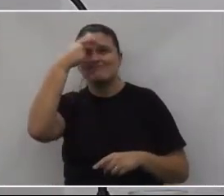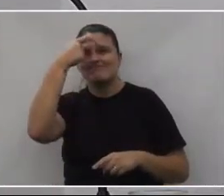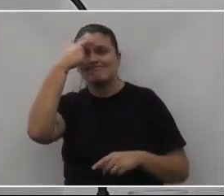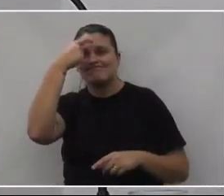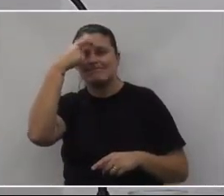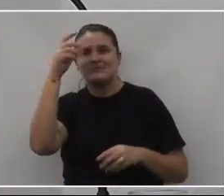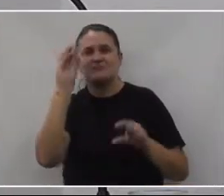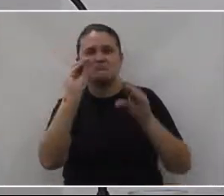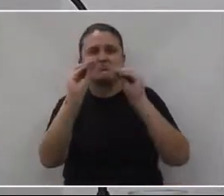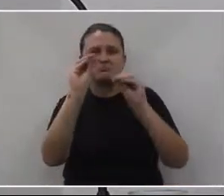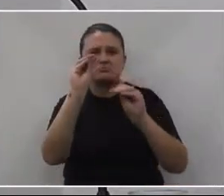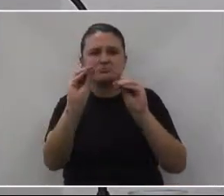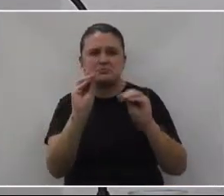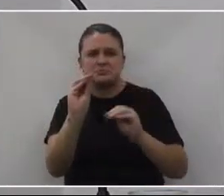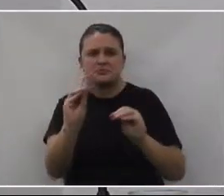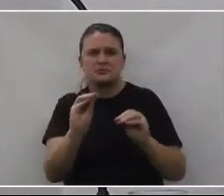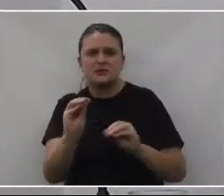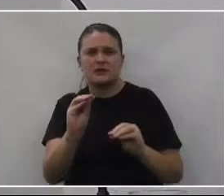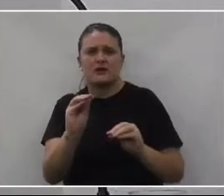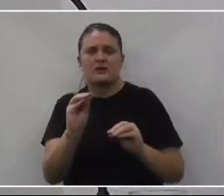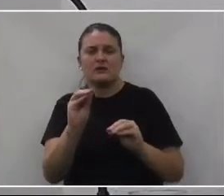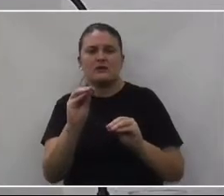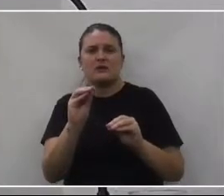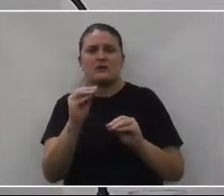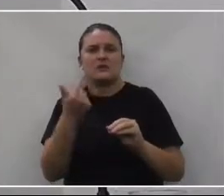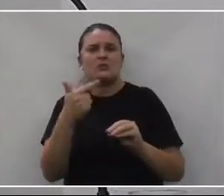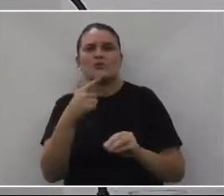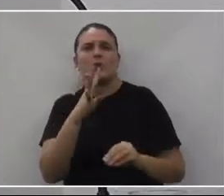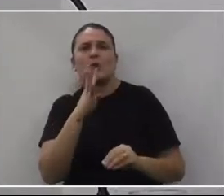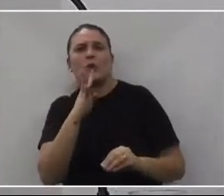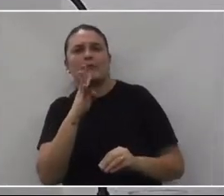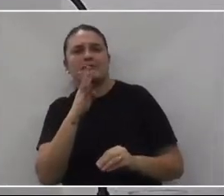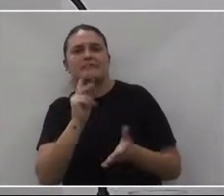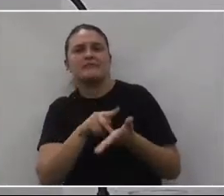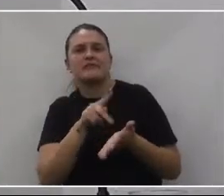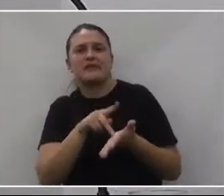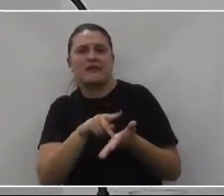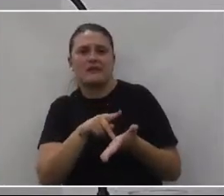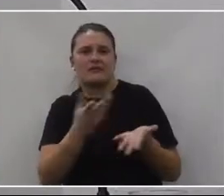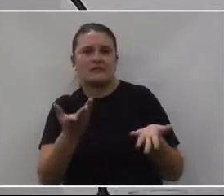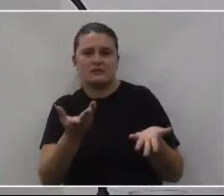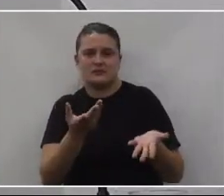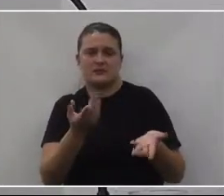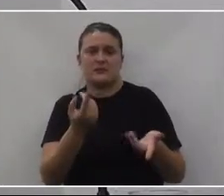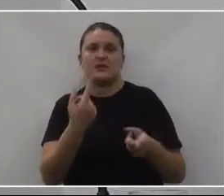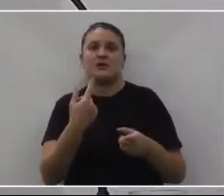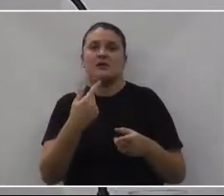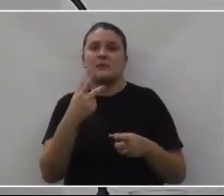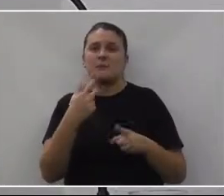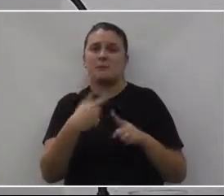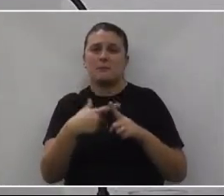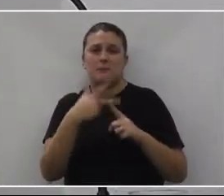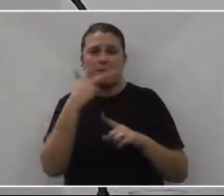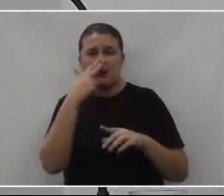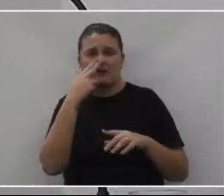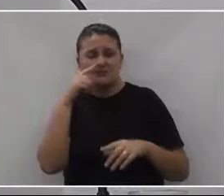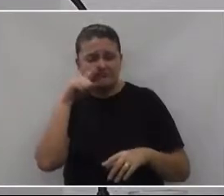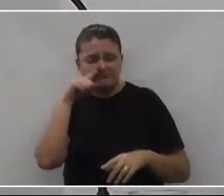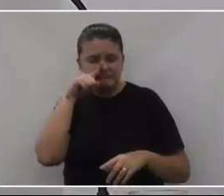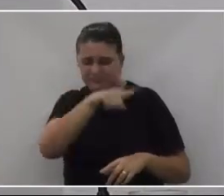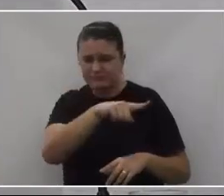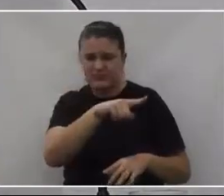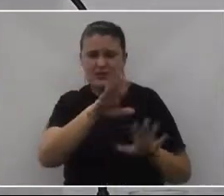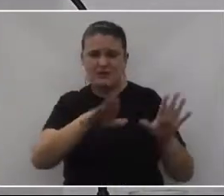simplesmente postar ou fazer comentários sem conhecimento de causa, vindo agravar a situação